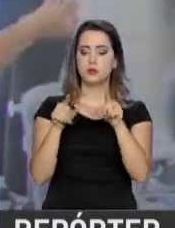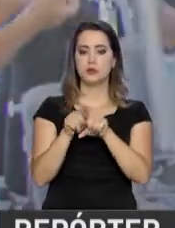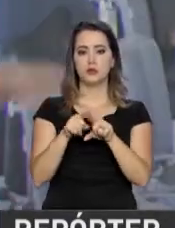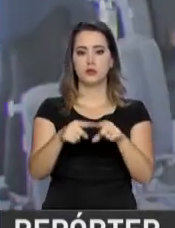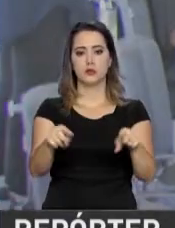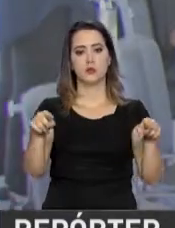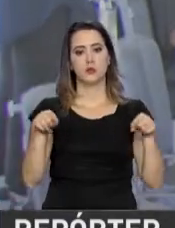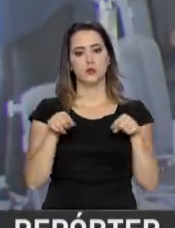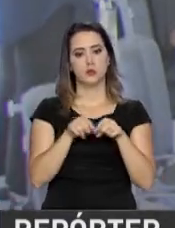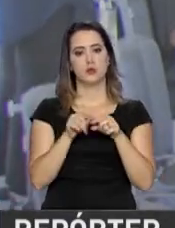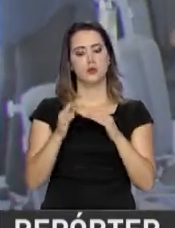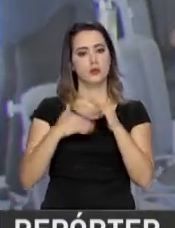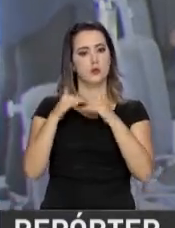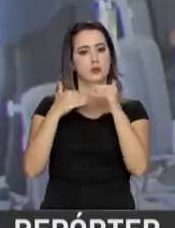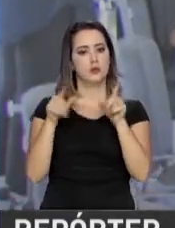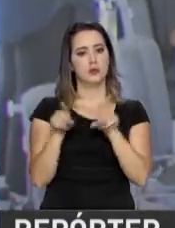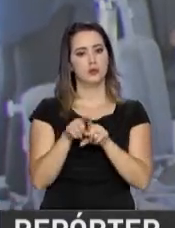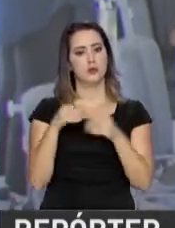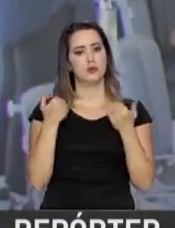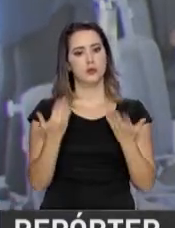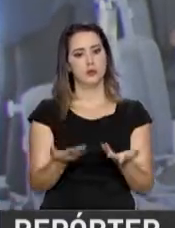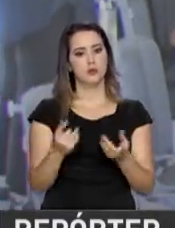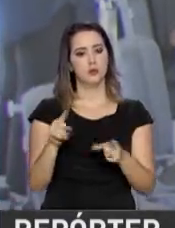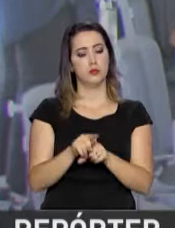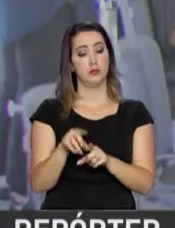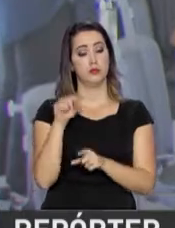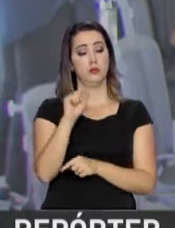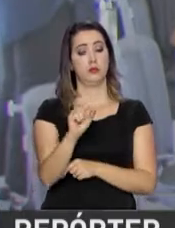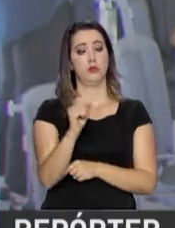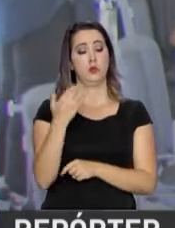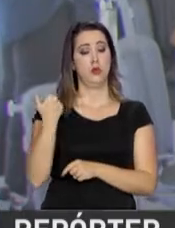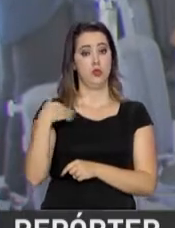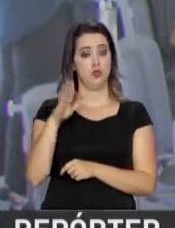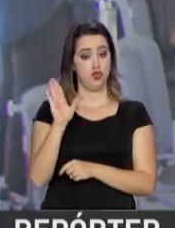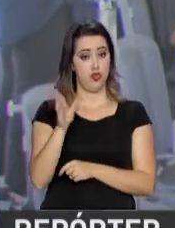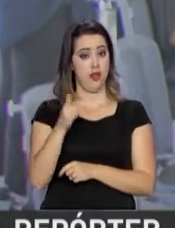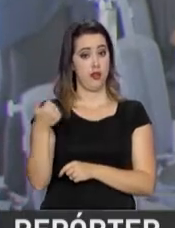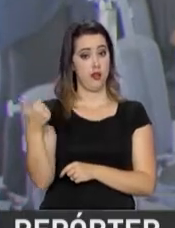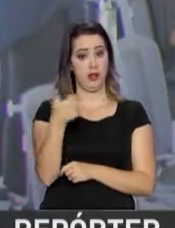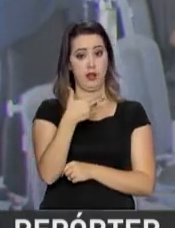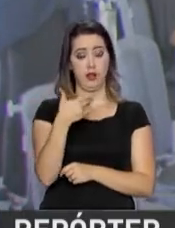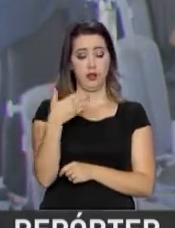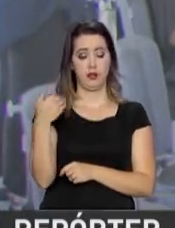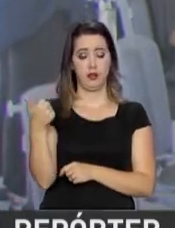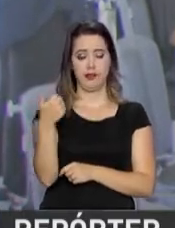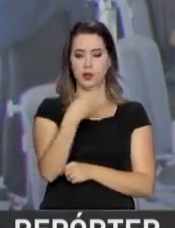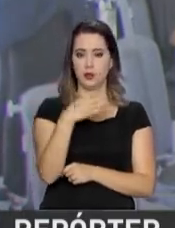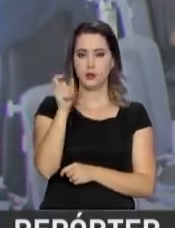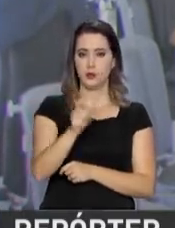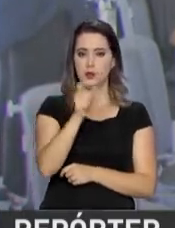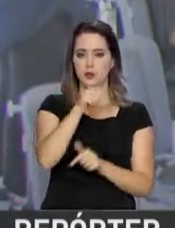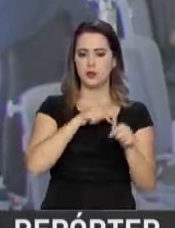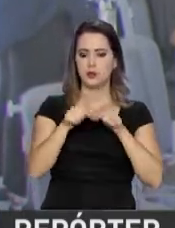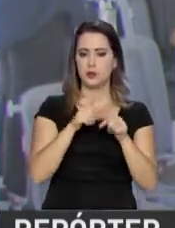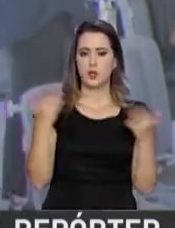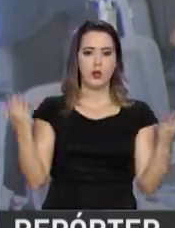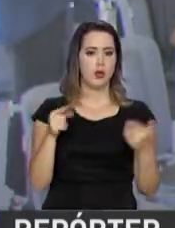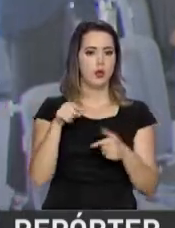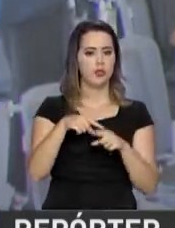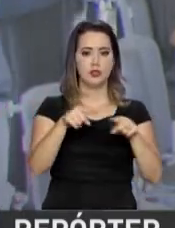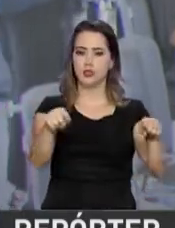espaço pegamos um espaço maior já passamos a ter 14 funcionários e agora vamos com esse espaço maravilhoso